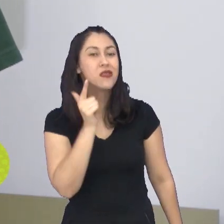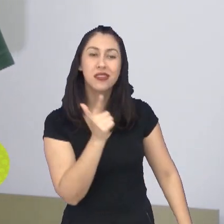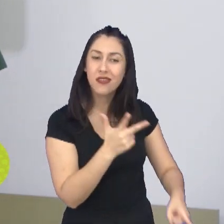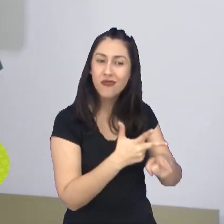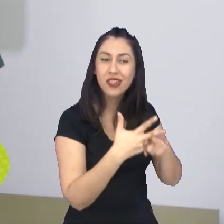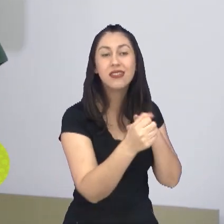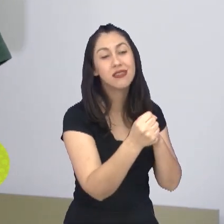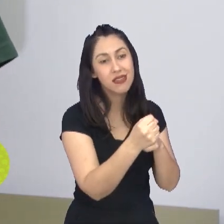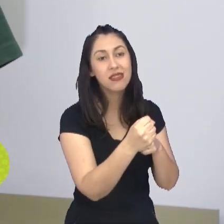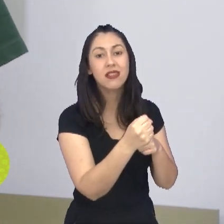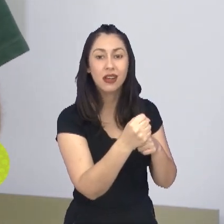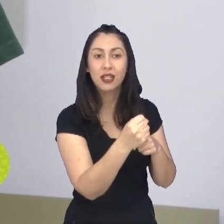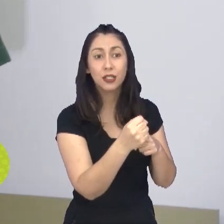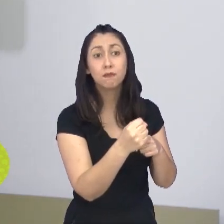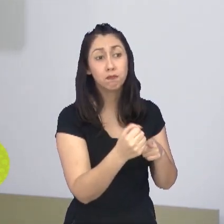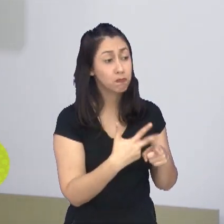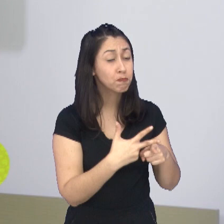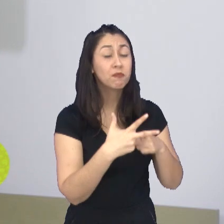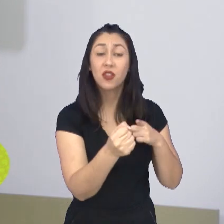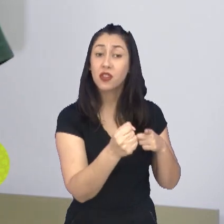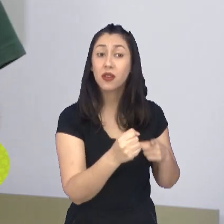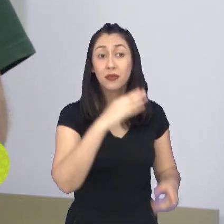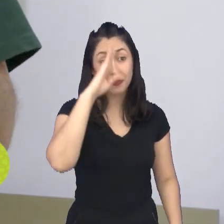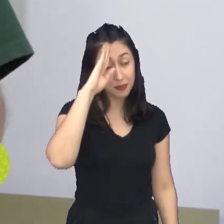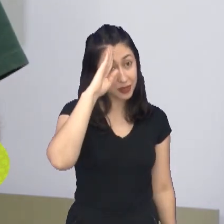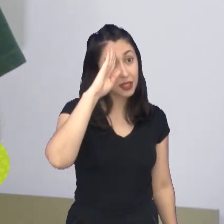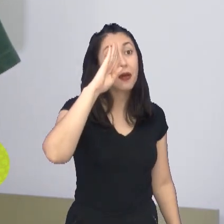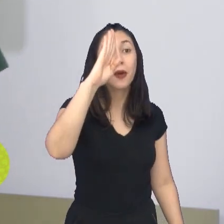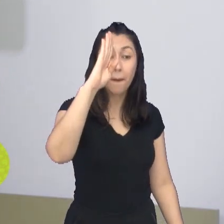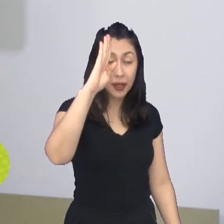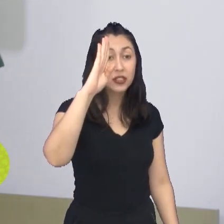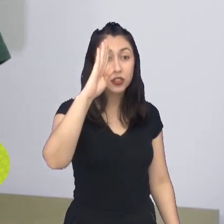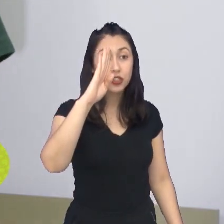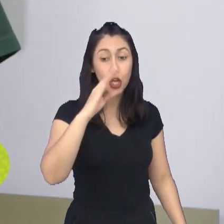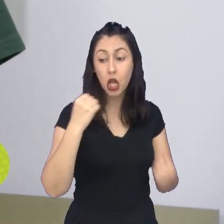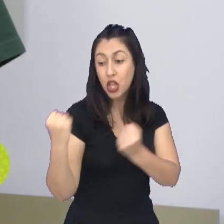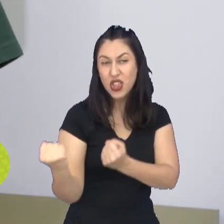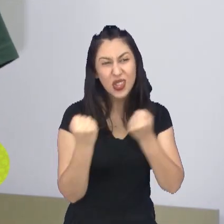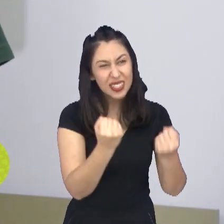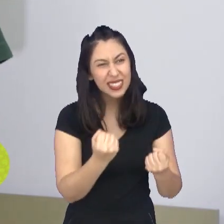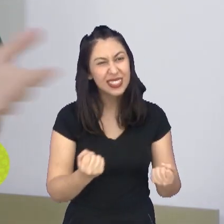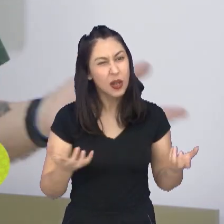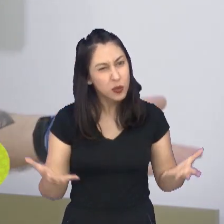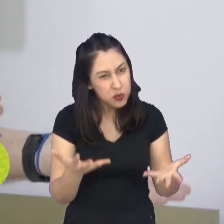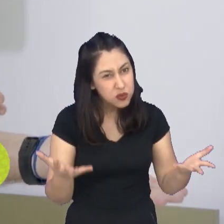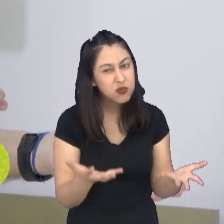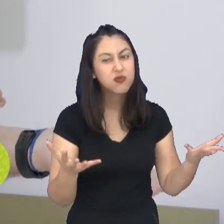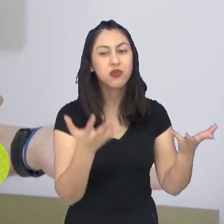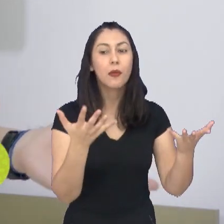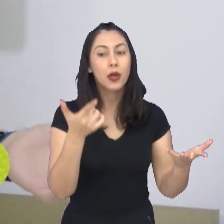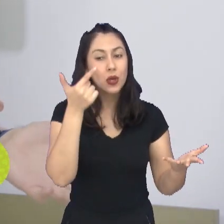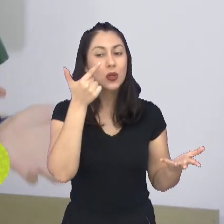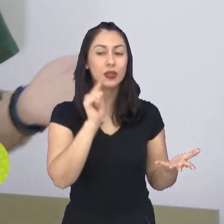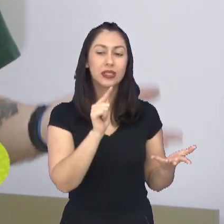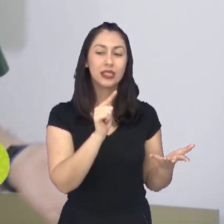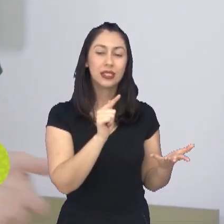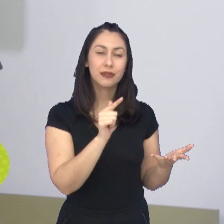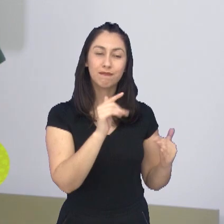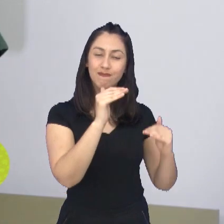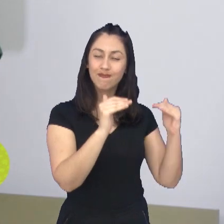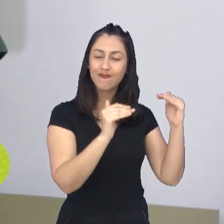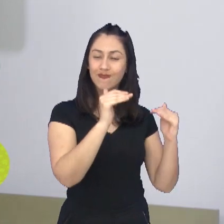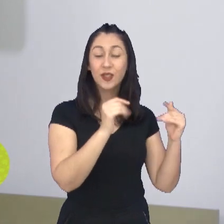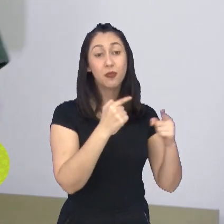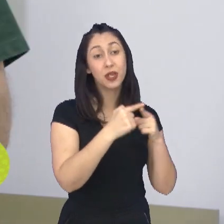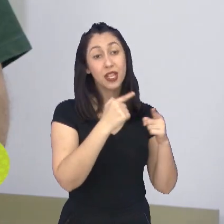e fez, né? Venceu em casa, principalmente, né, empurrado pela torcida, para compensar a derrota fora de casa,